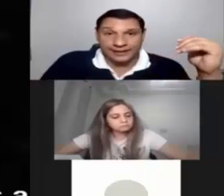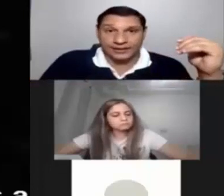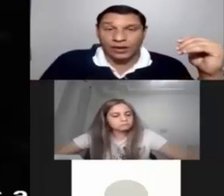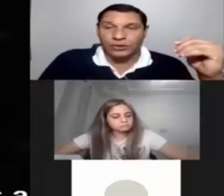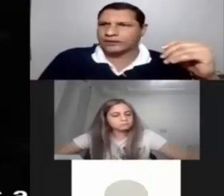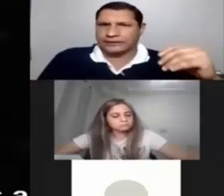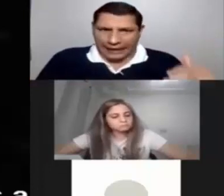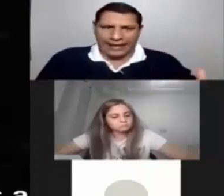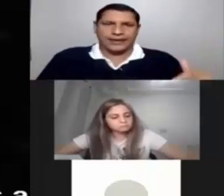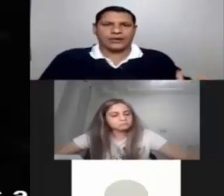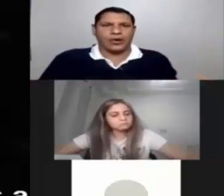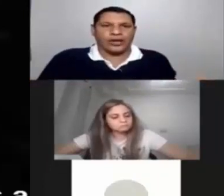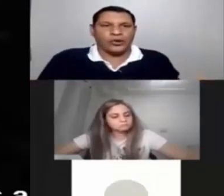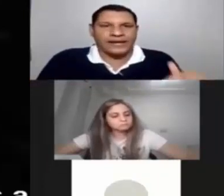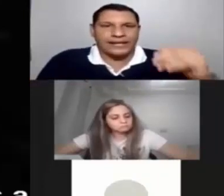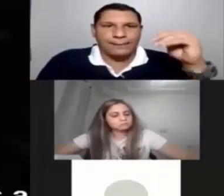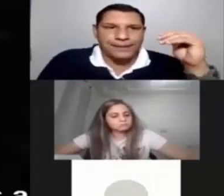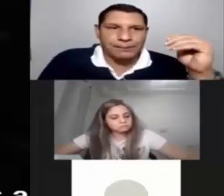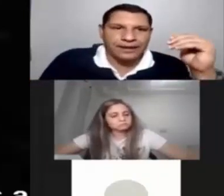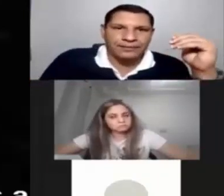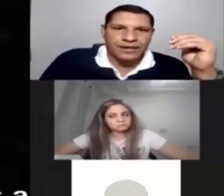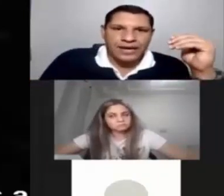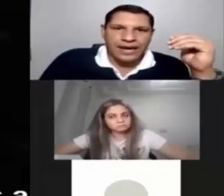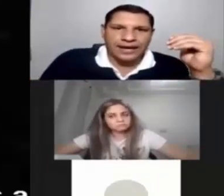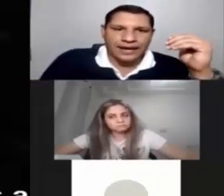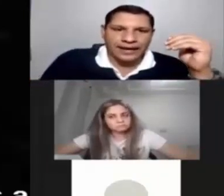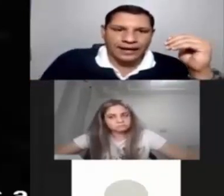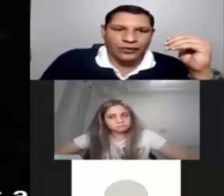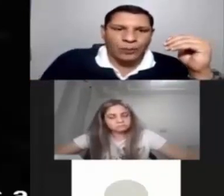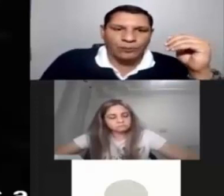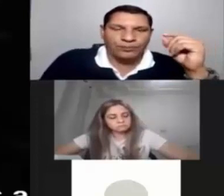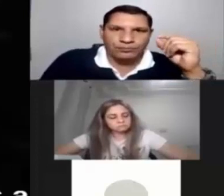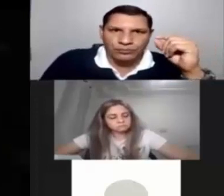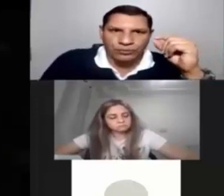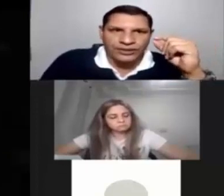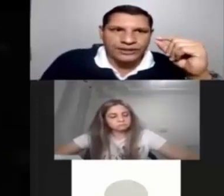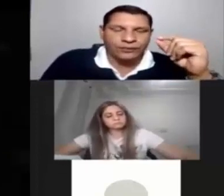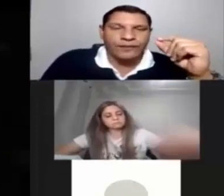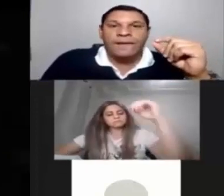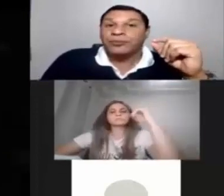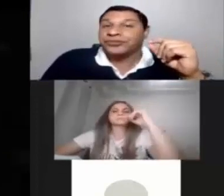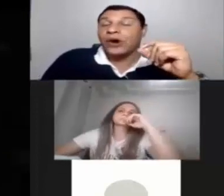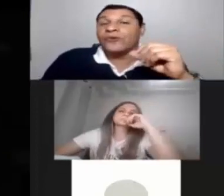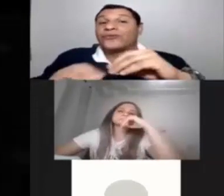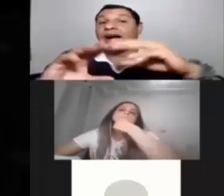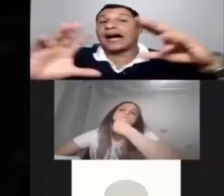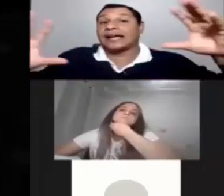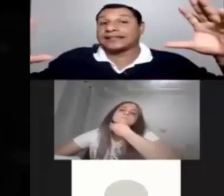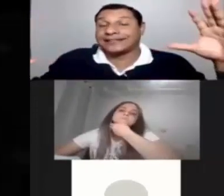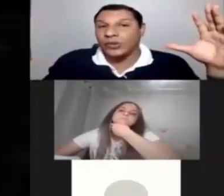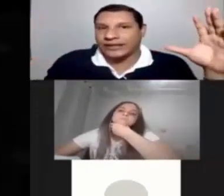Tem exceção, Igor? Tem. Olha como é que a Bíblia, ela não é um livro tão